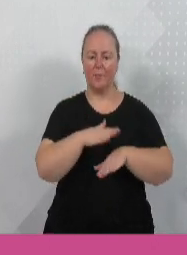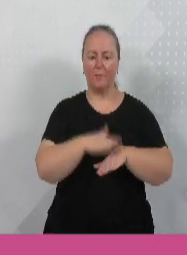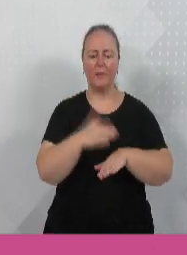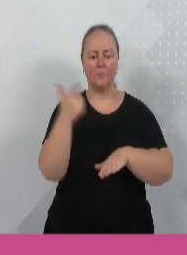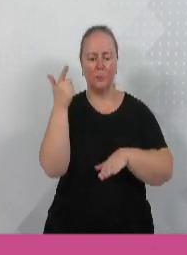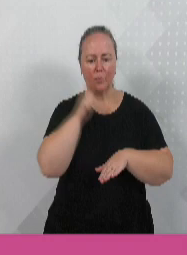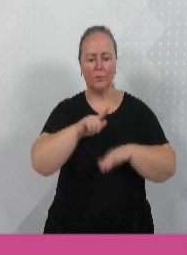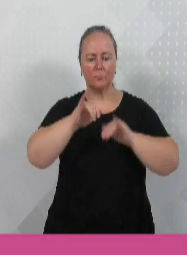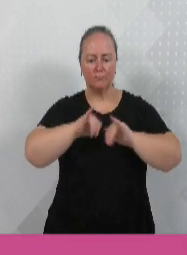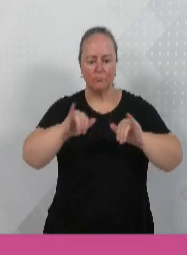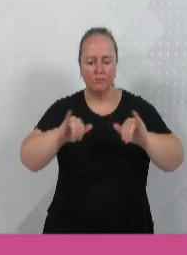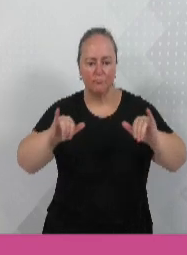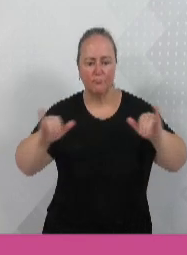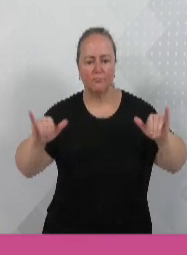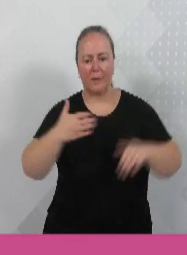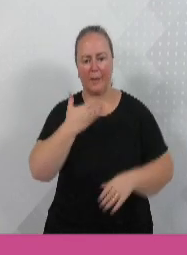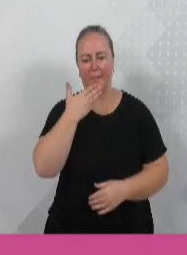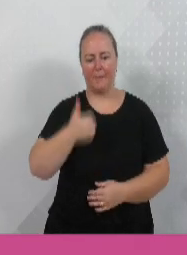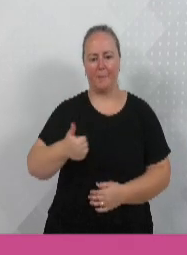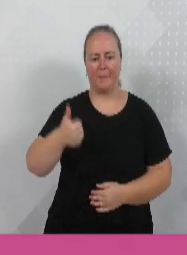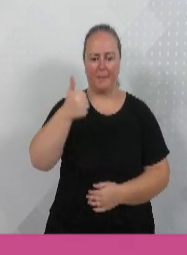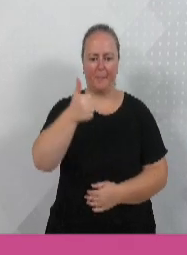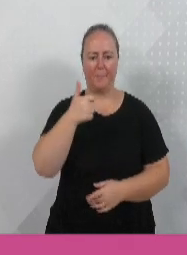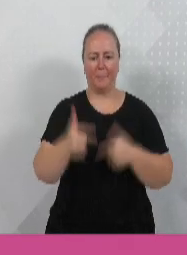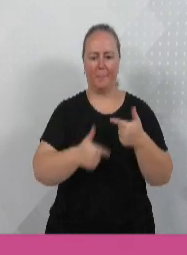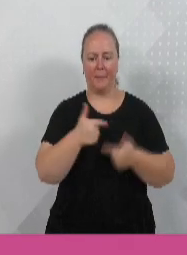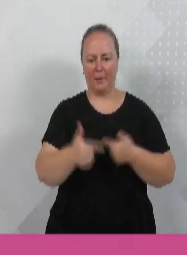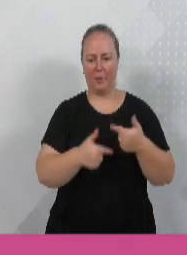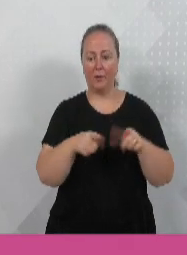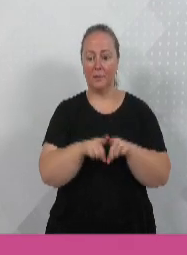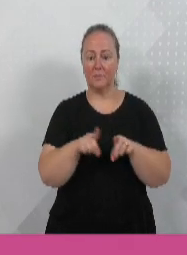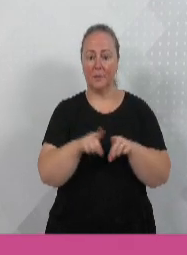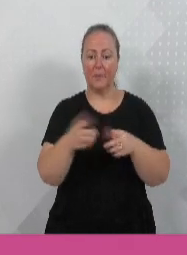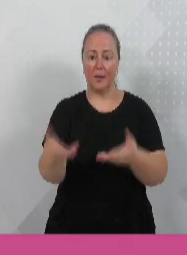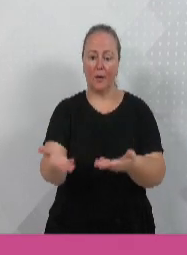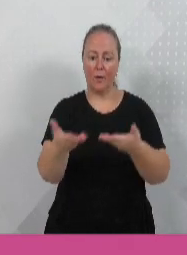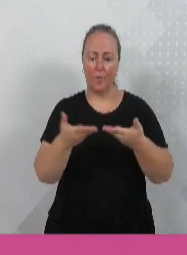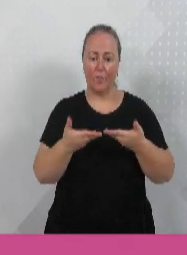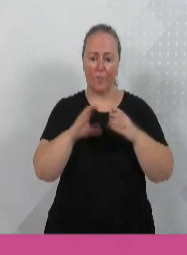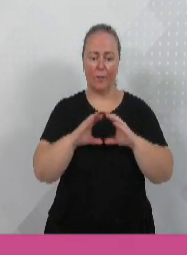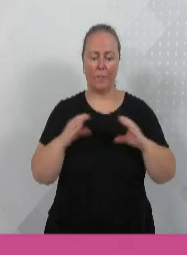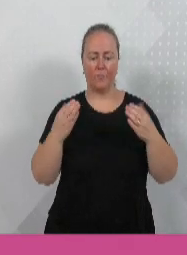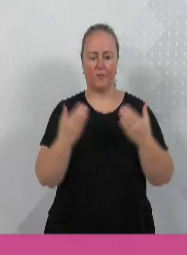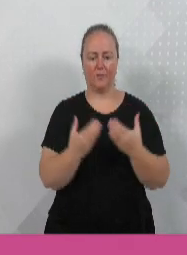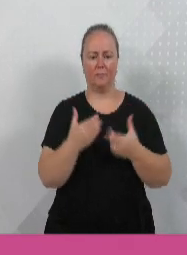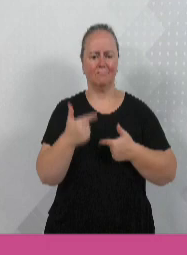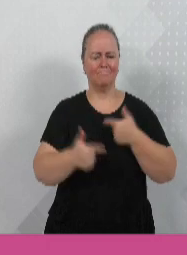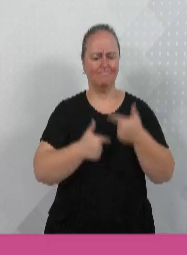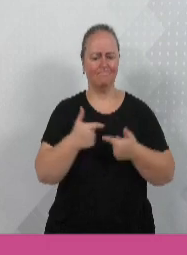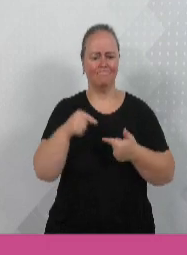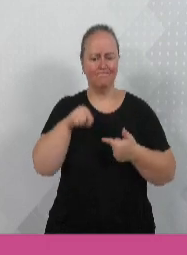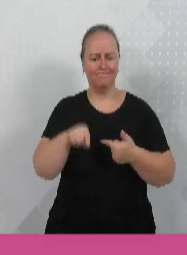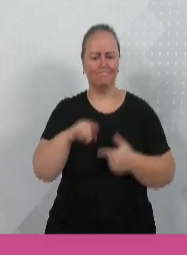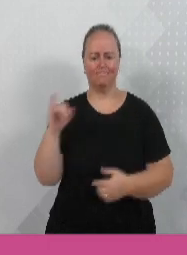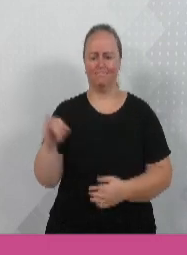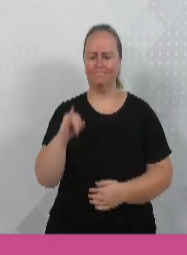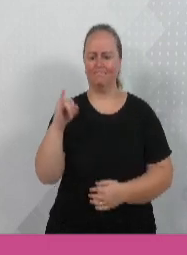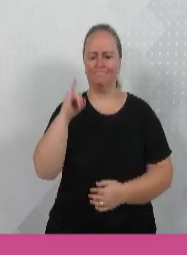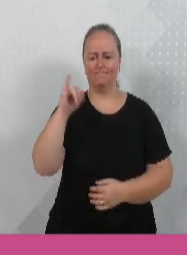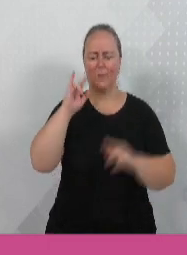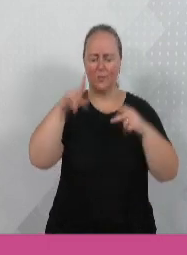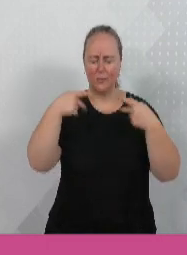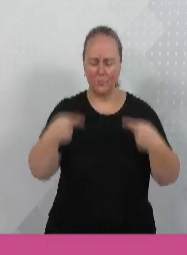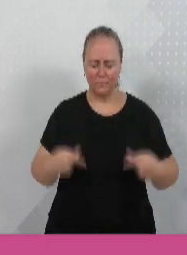divulgar melhor esse trabalho e convidar a nossa comunidade para esse serviço tão importante e tão humanizado.